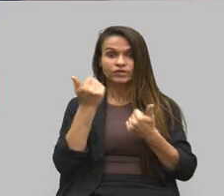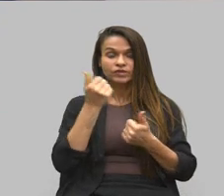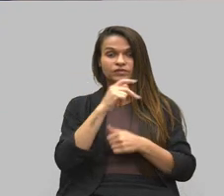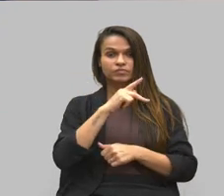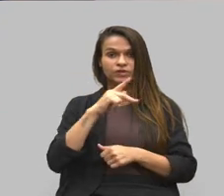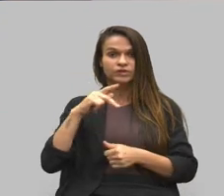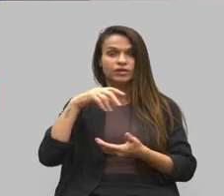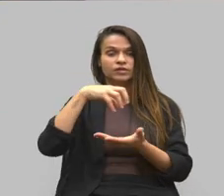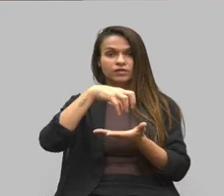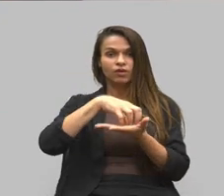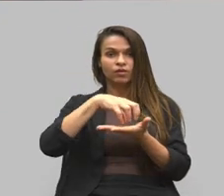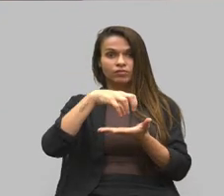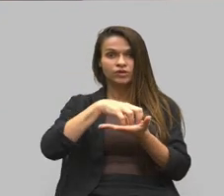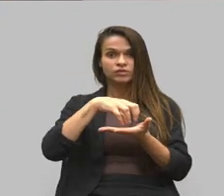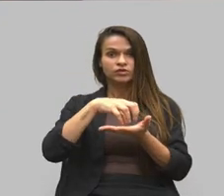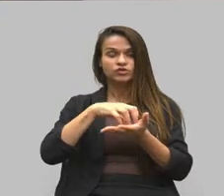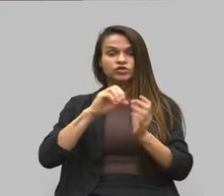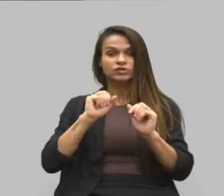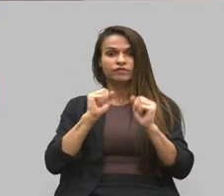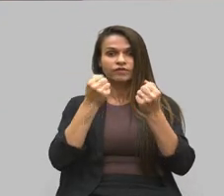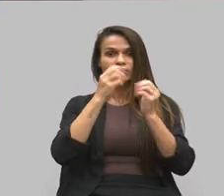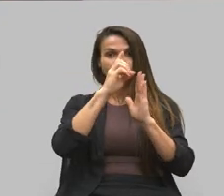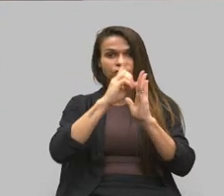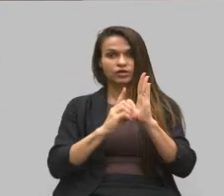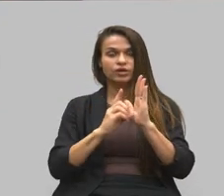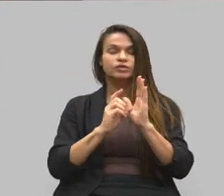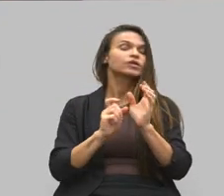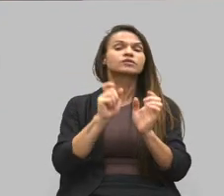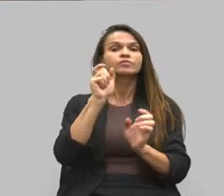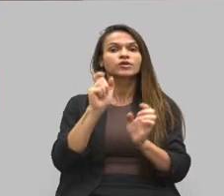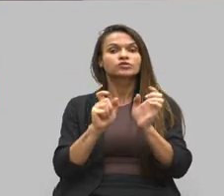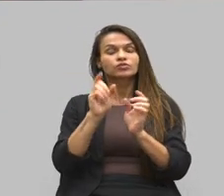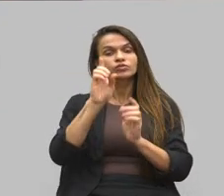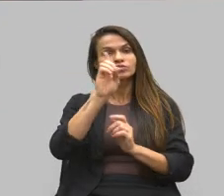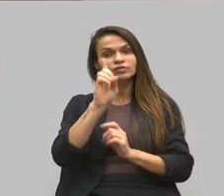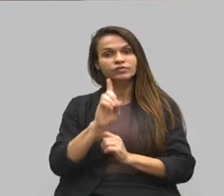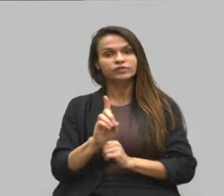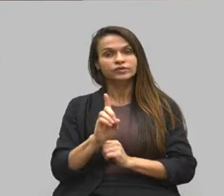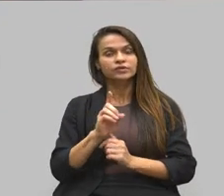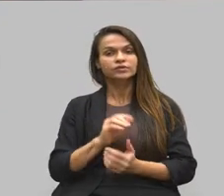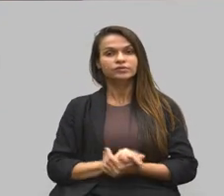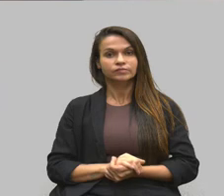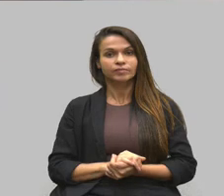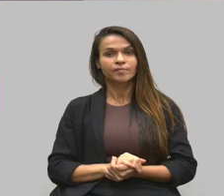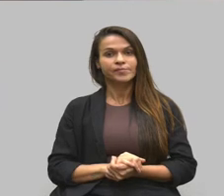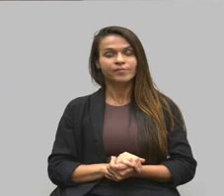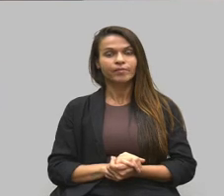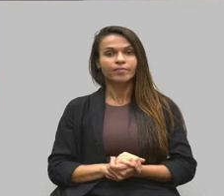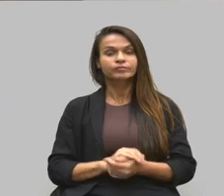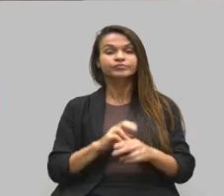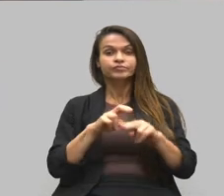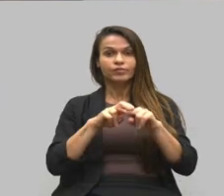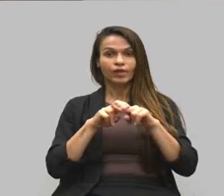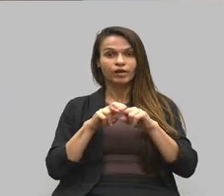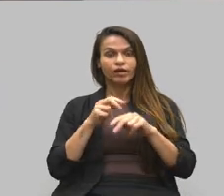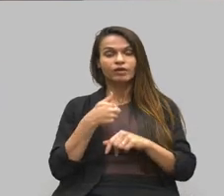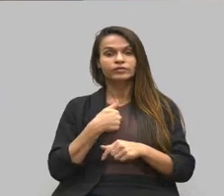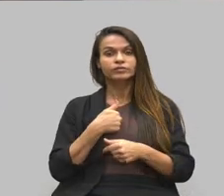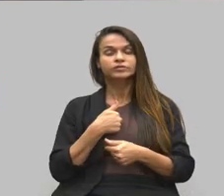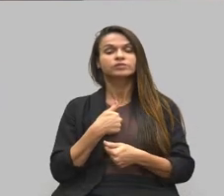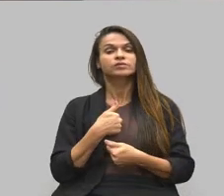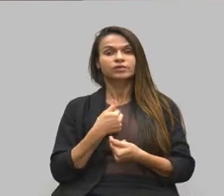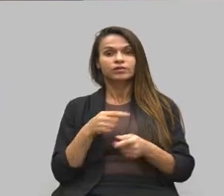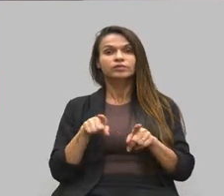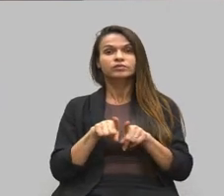comissão de defesa dos direitos das pessoas com deficiência se dá pelo fato de eu também